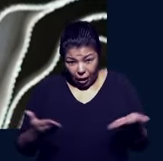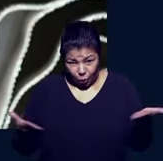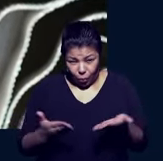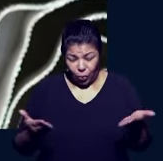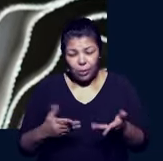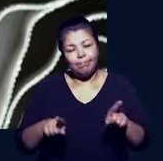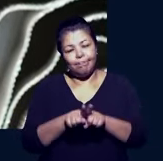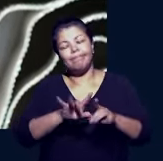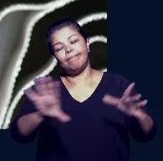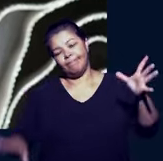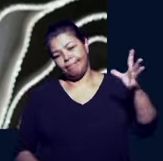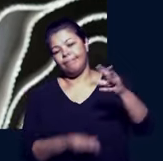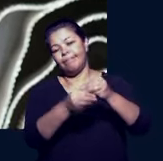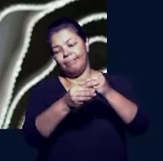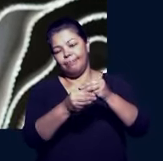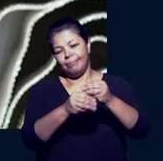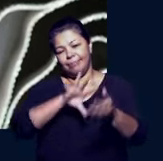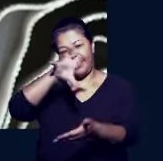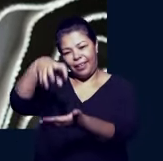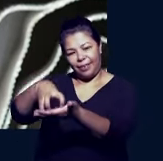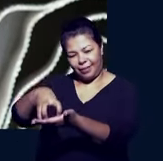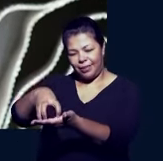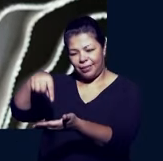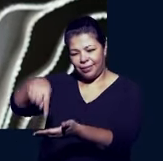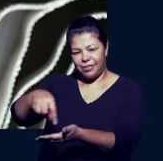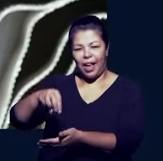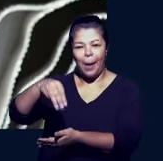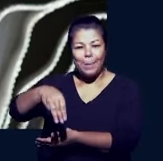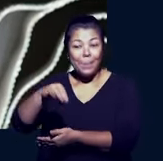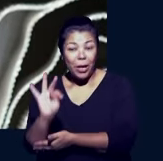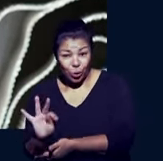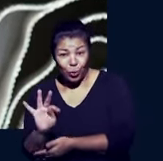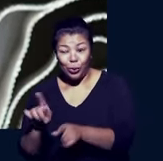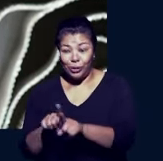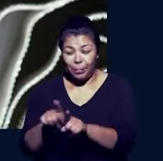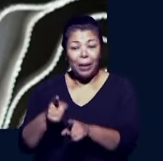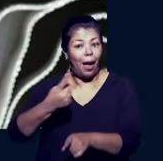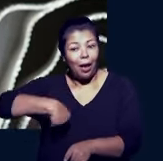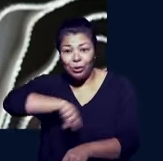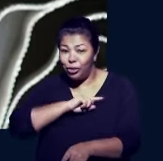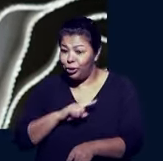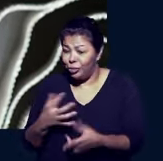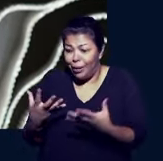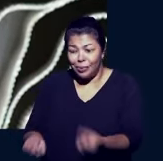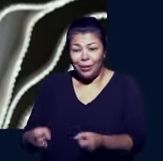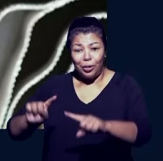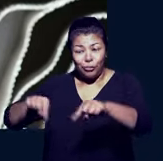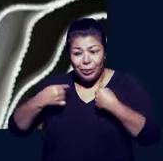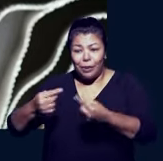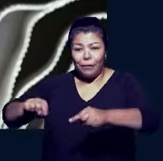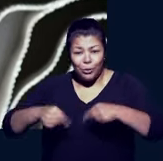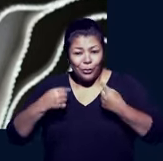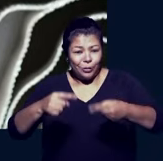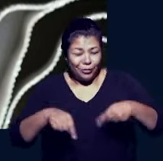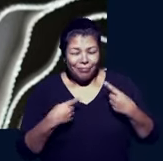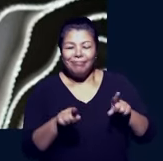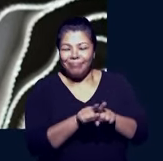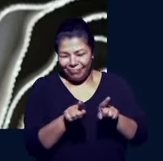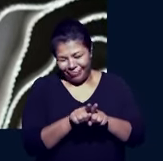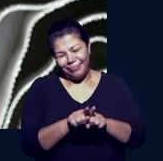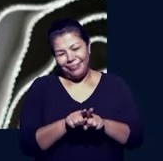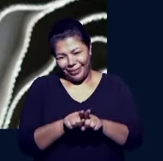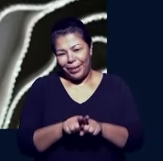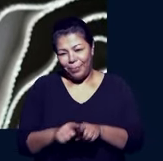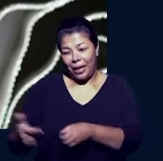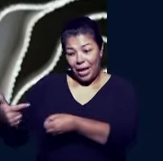à produção primária no Mato Grosso estamos enfrentando também todos esses desafios logísticos pro produto acabado né então ao movimentar o etanol pro Brasil todo